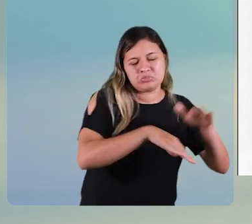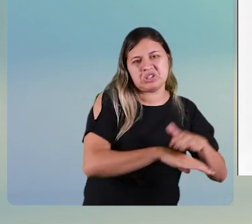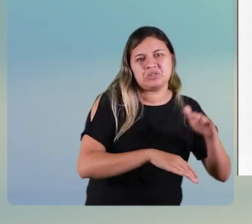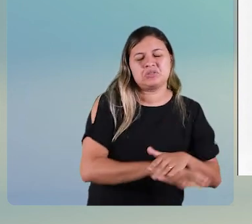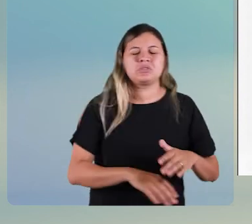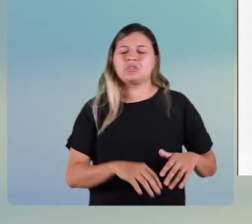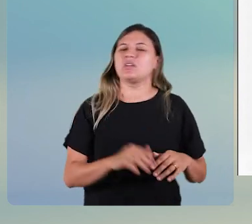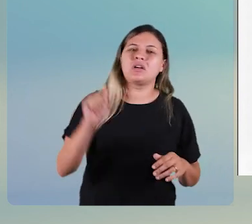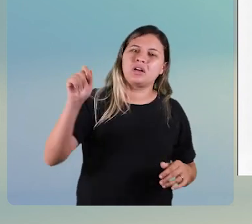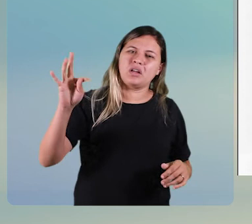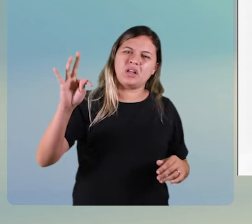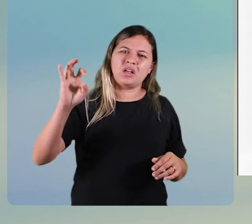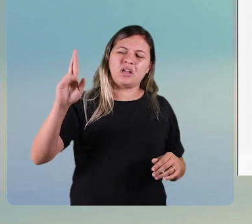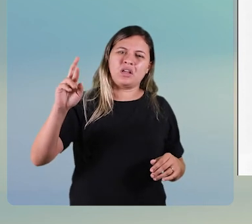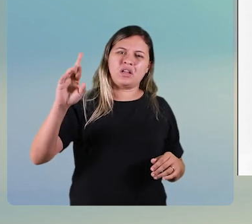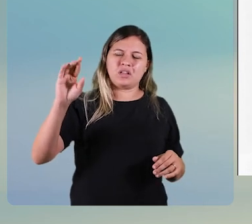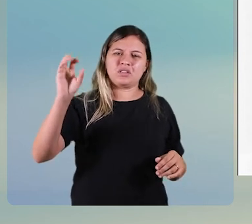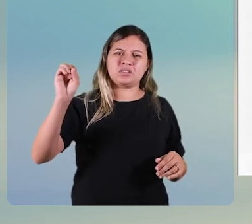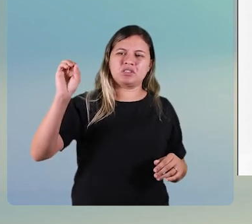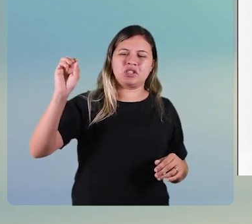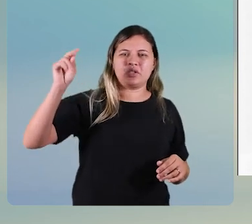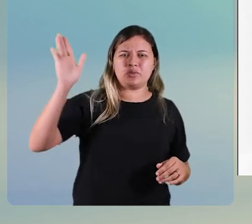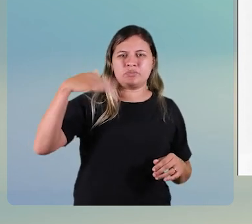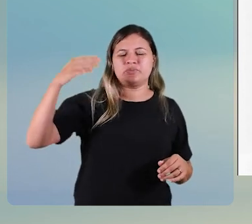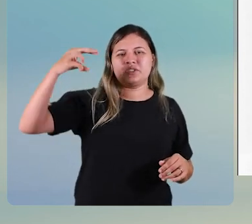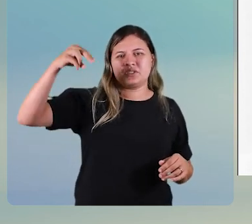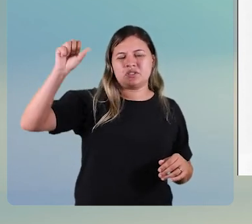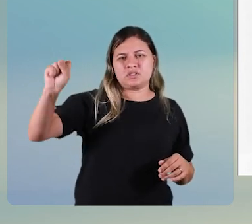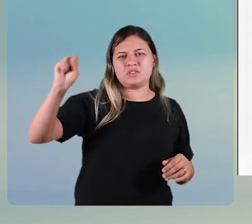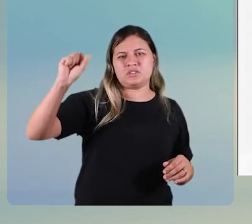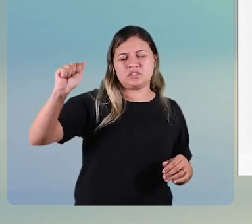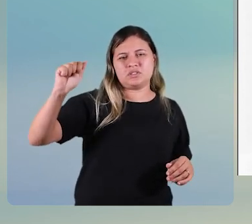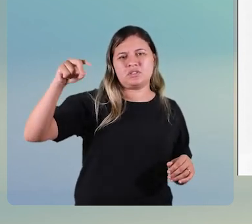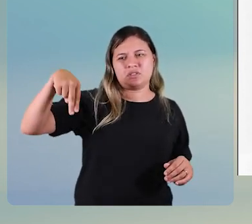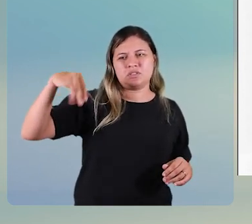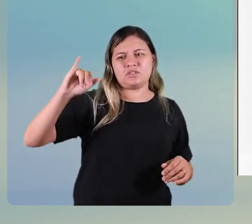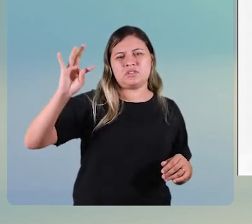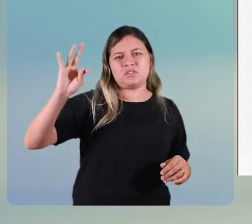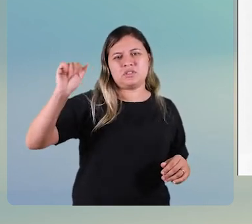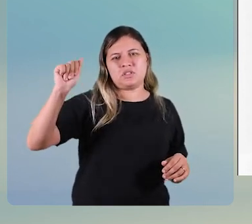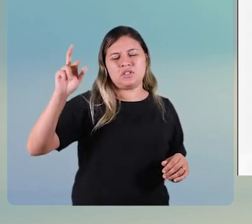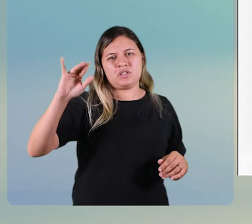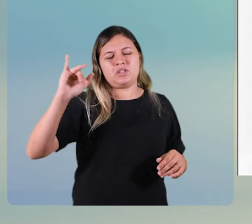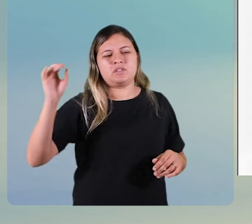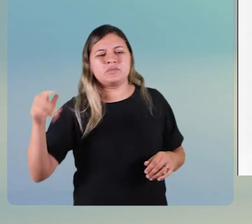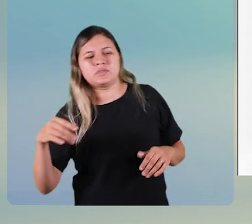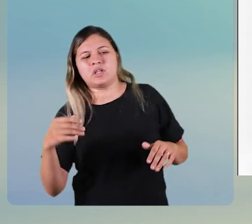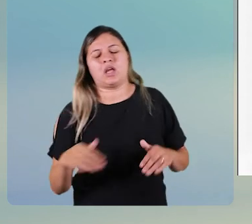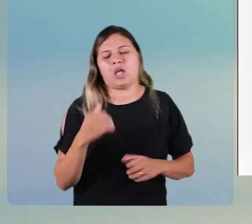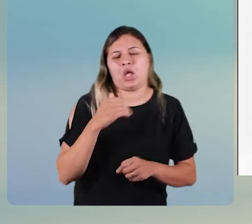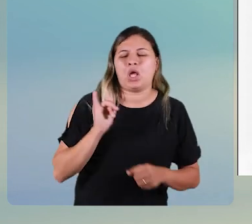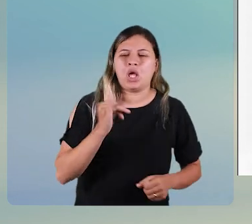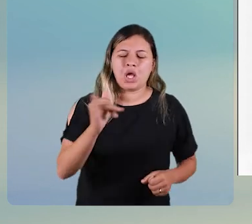a principal fonte de energia ali produzida. Alguns aterros vendem créditos de carbono com base no mecanismo de desenvolvimento limpo do protocolo de Kyoto. Essa